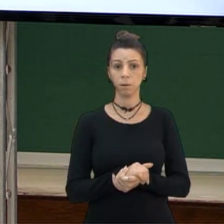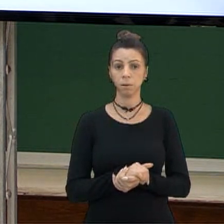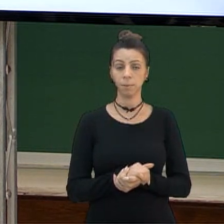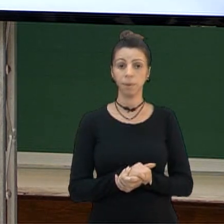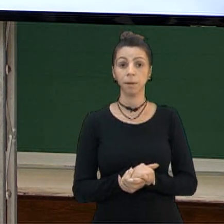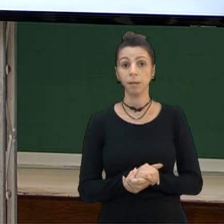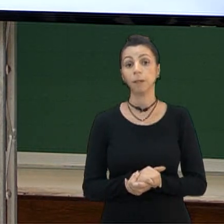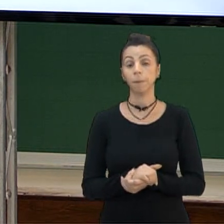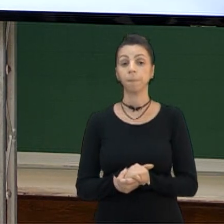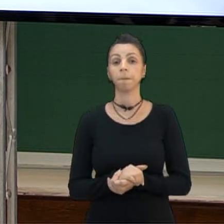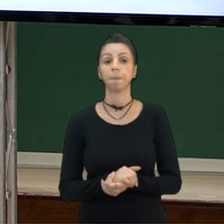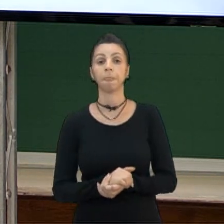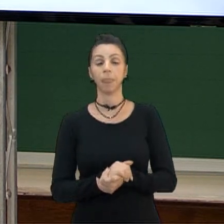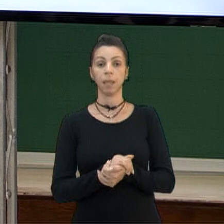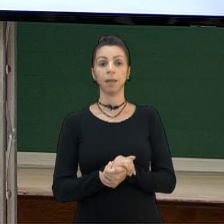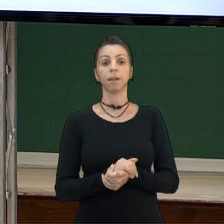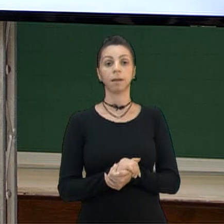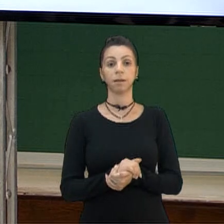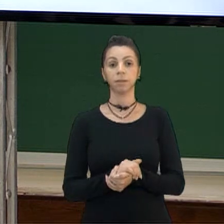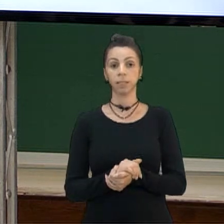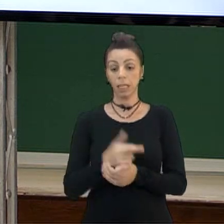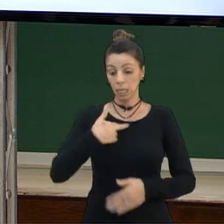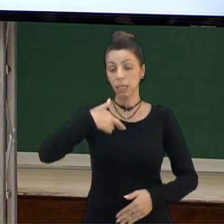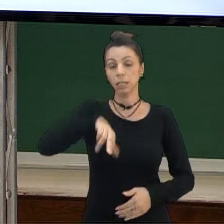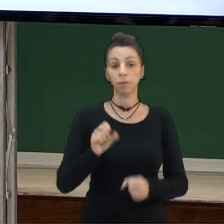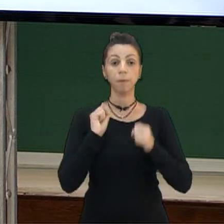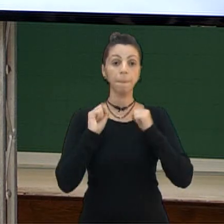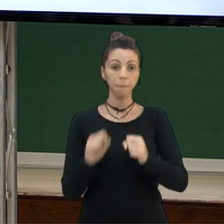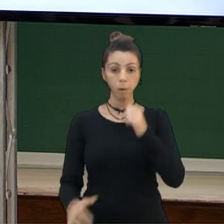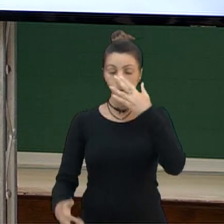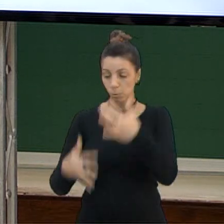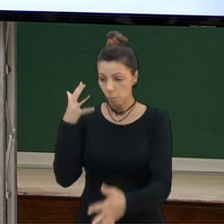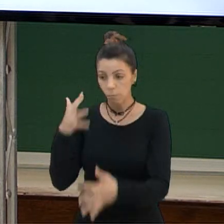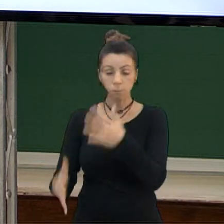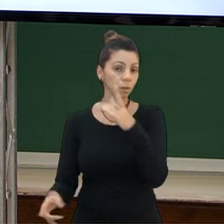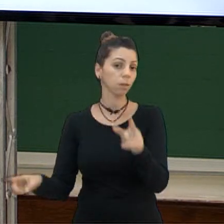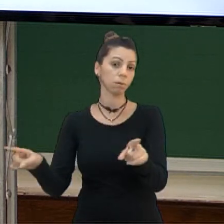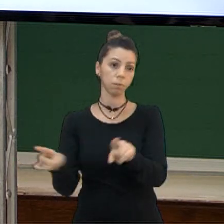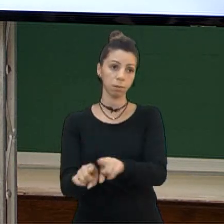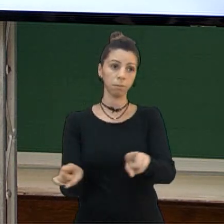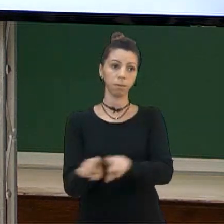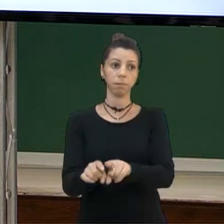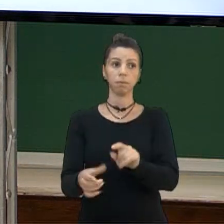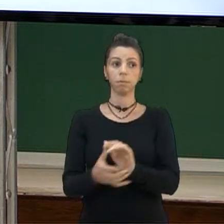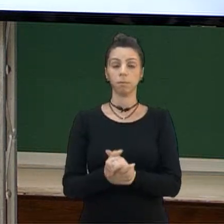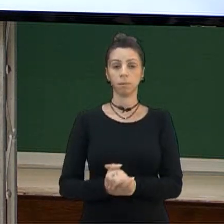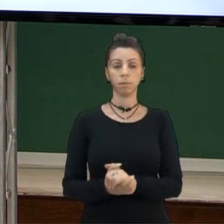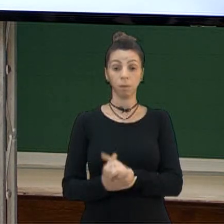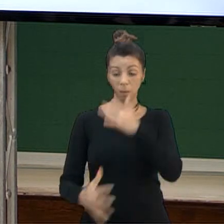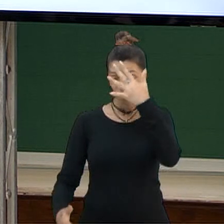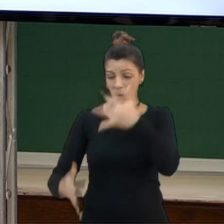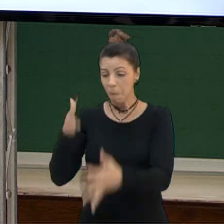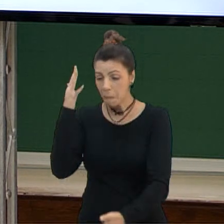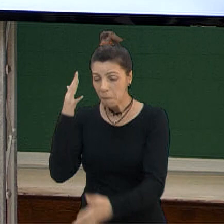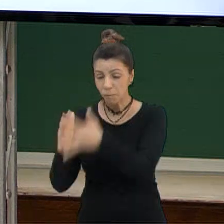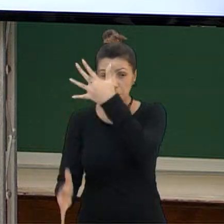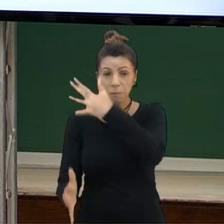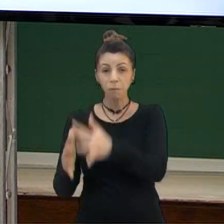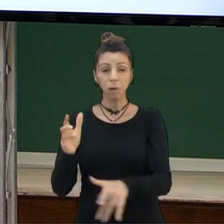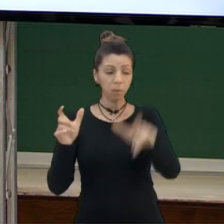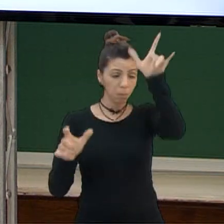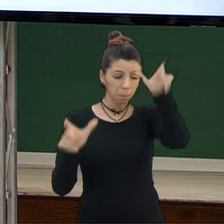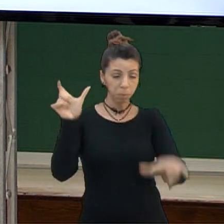gera conflito. Então, a intolerância ela pode gerar conflito também, né? E muito conflito entre as